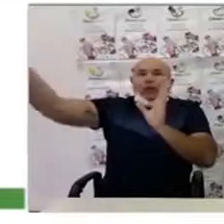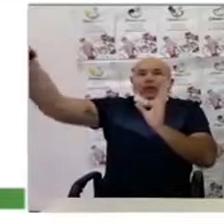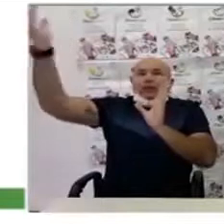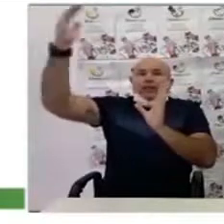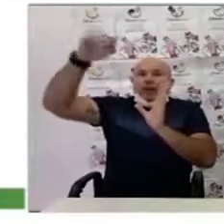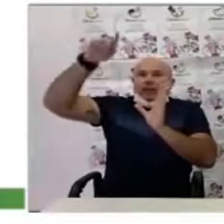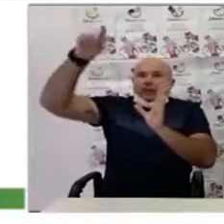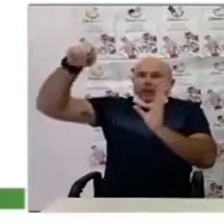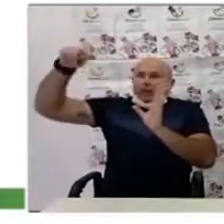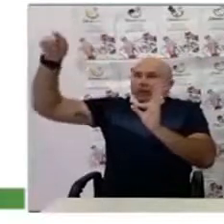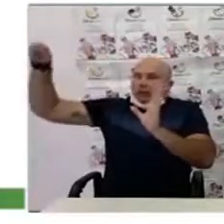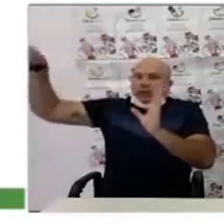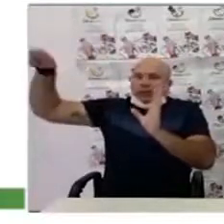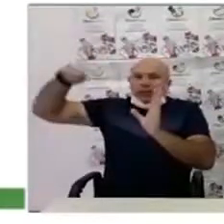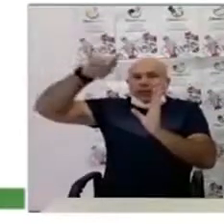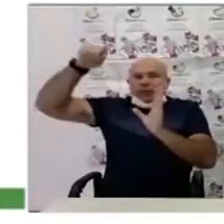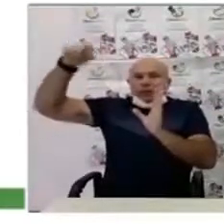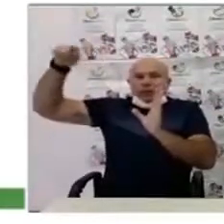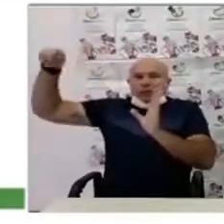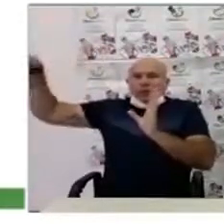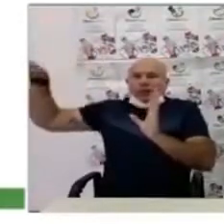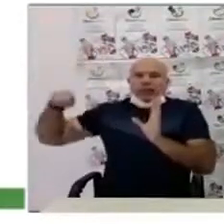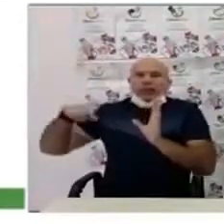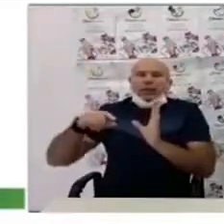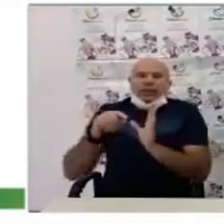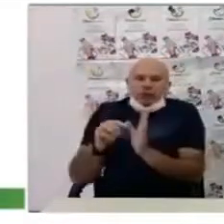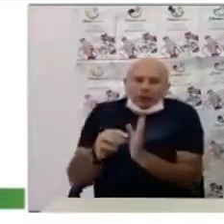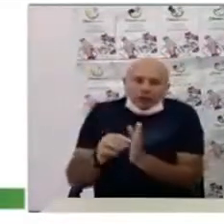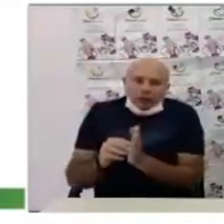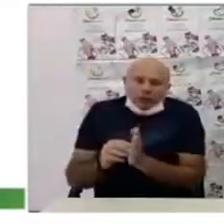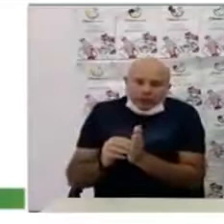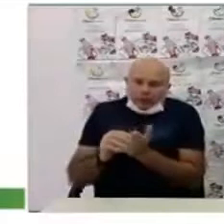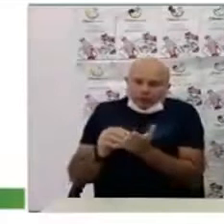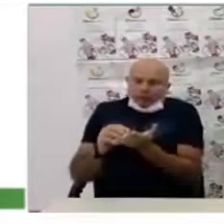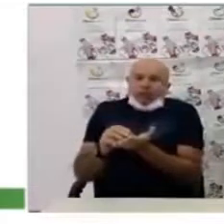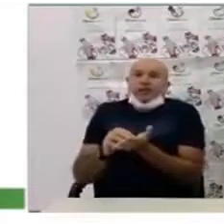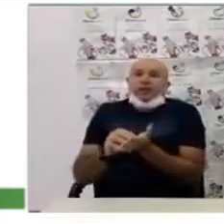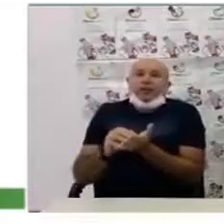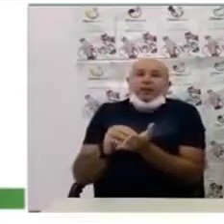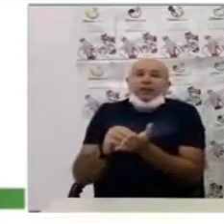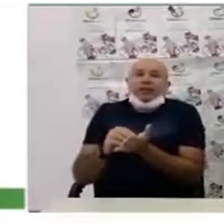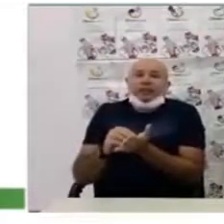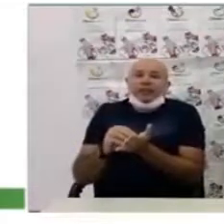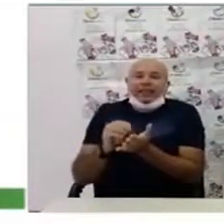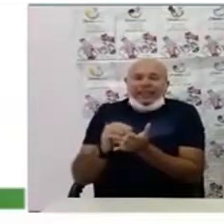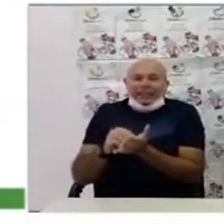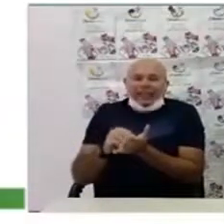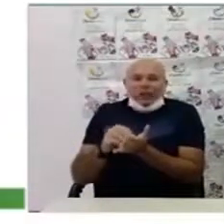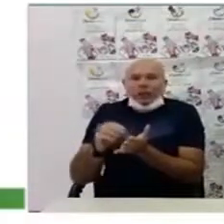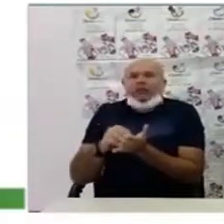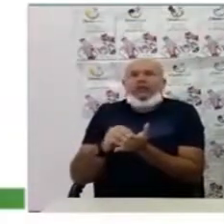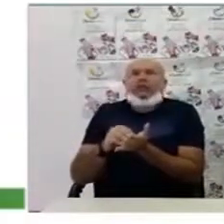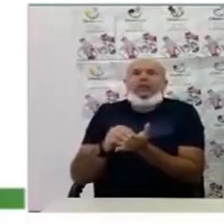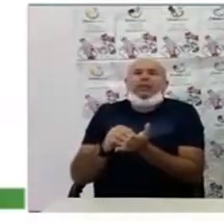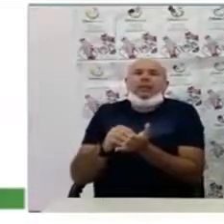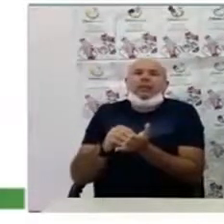quando eles voltam, eles emitem luz, né? Comprimento de onda. E esse comprimento de onda, pessoal, por que parece, é muito usado para detectar a composição